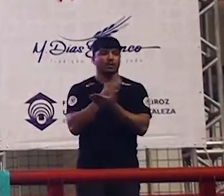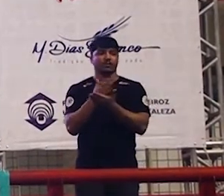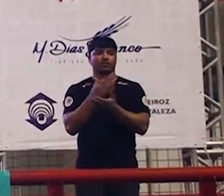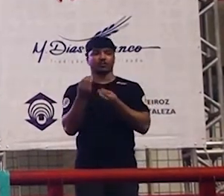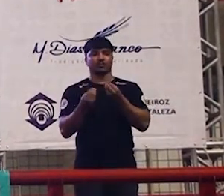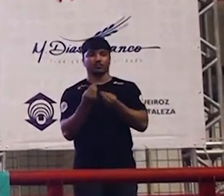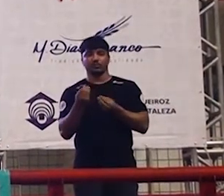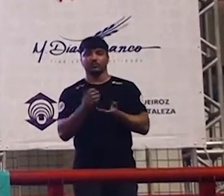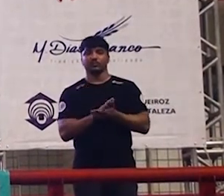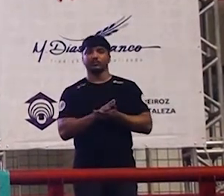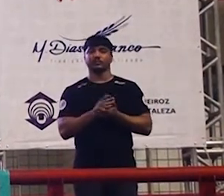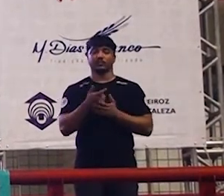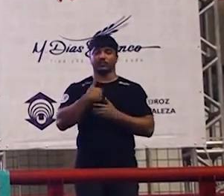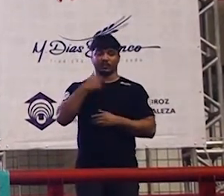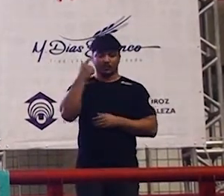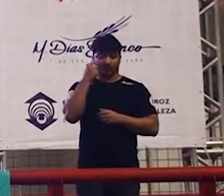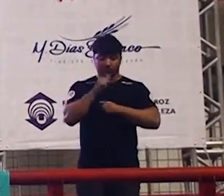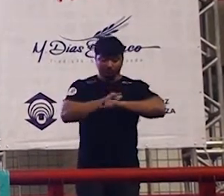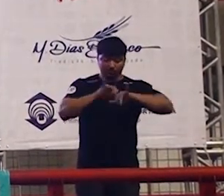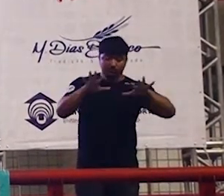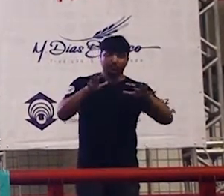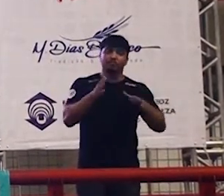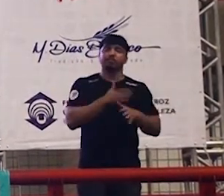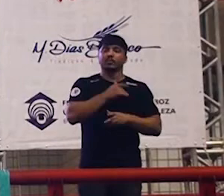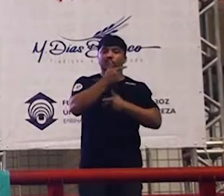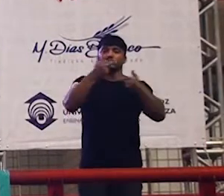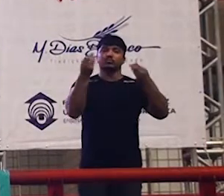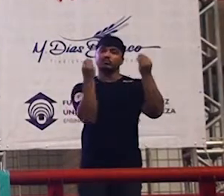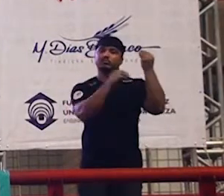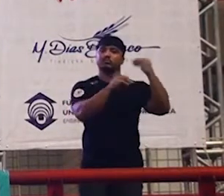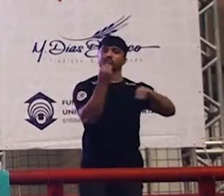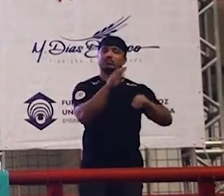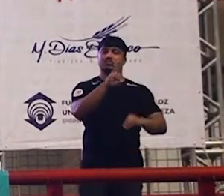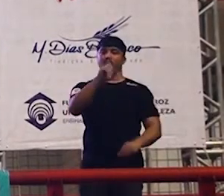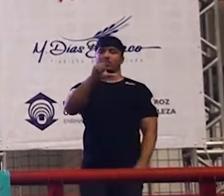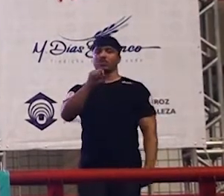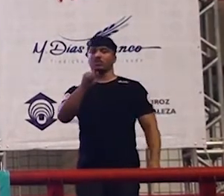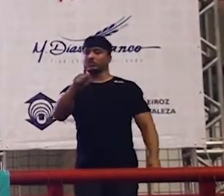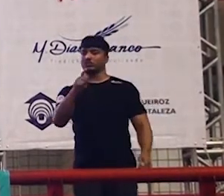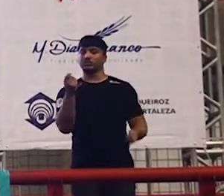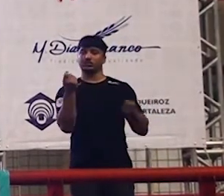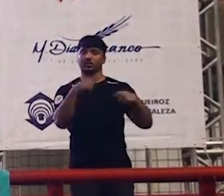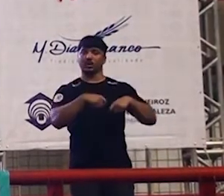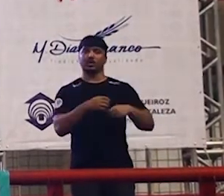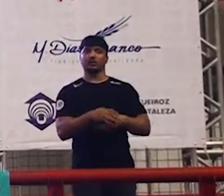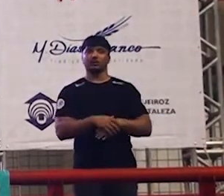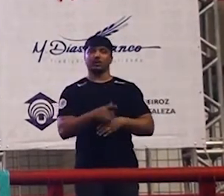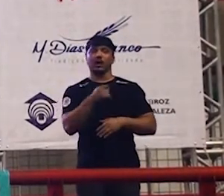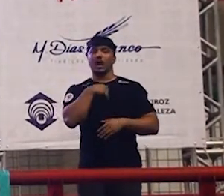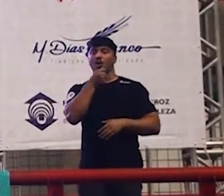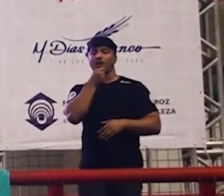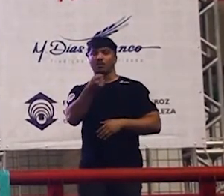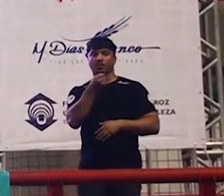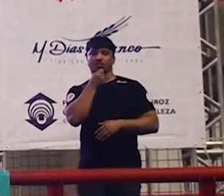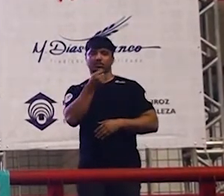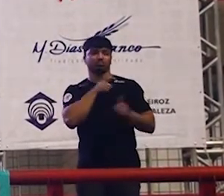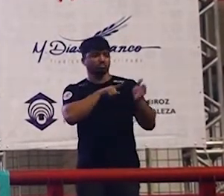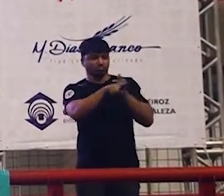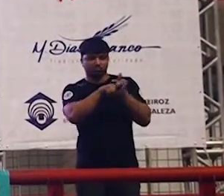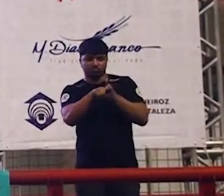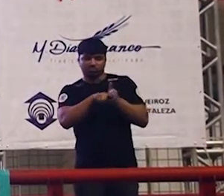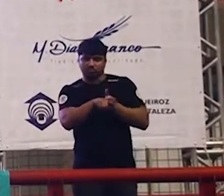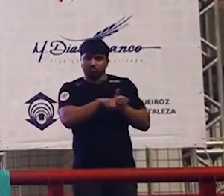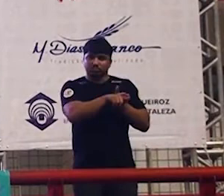Eu crio um blog e eu compartilho os meus contos fantásticos no meu blog. Eu sou um repórter